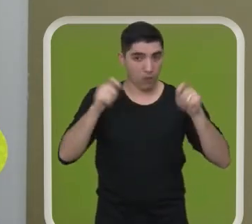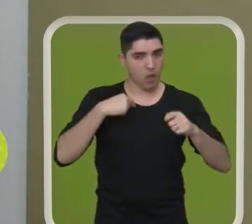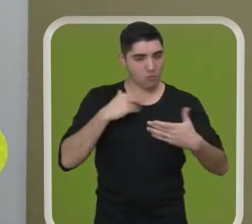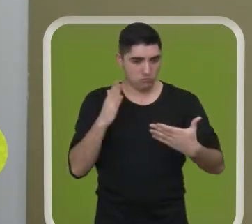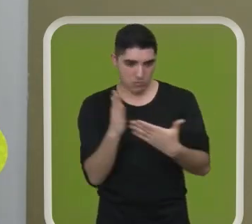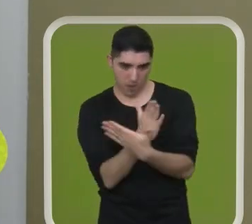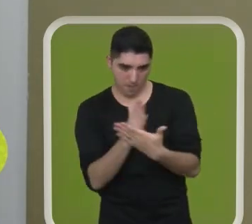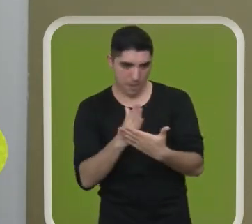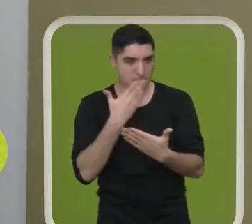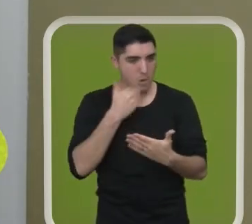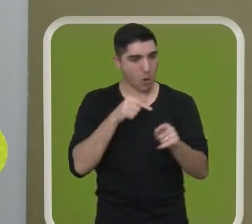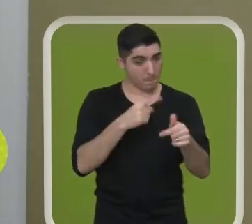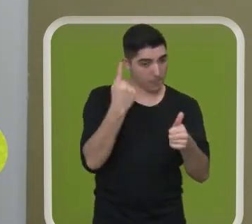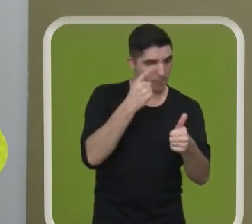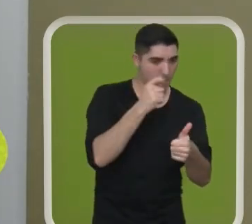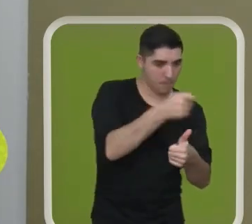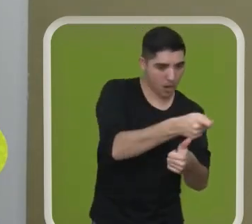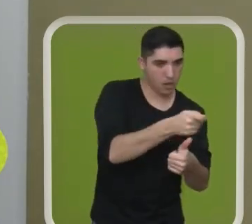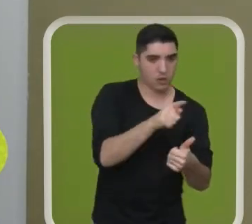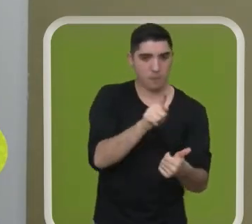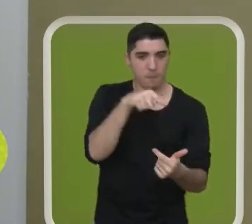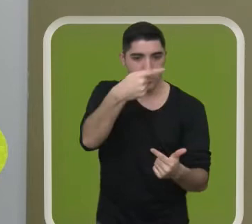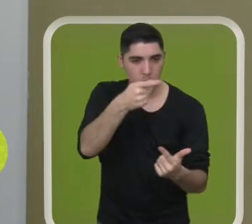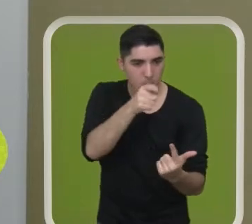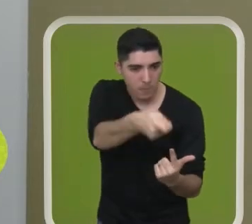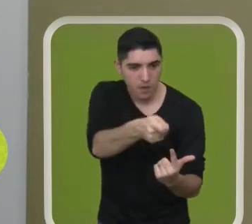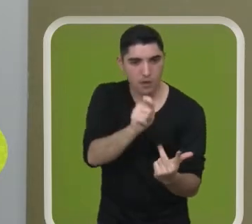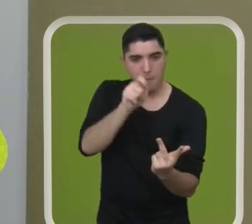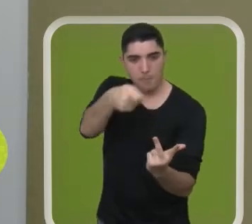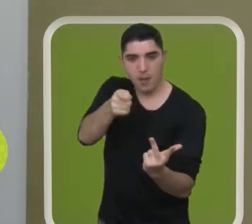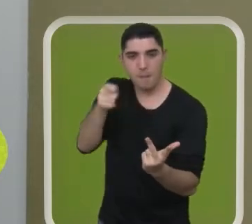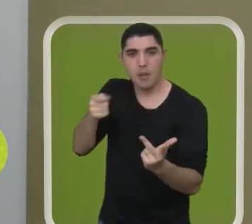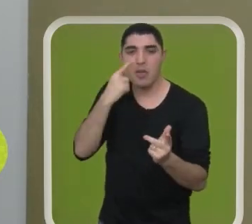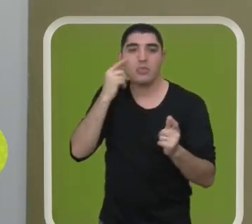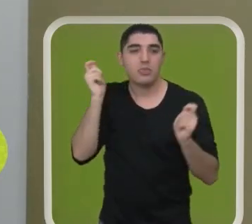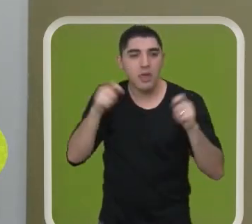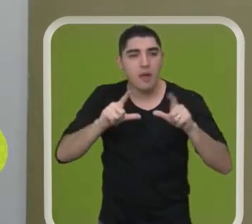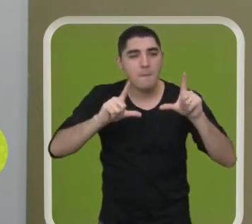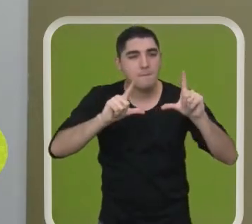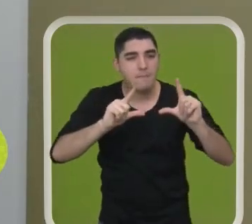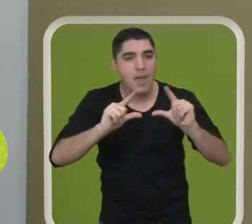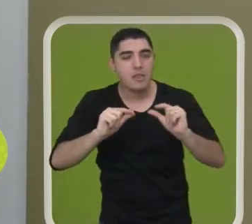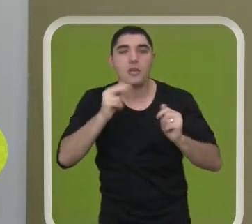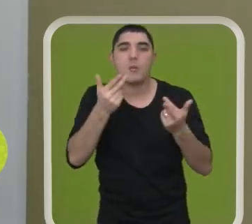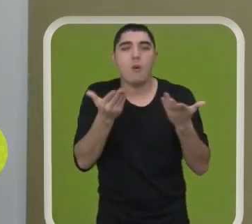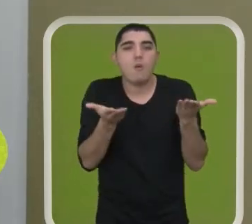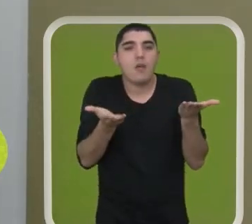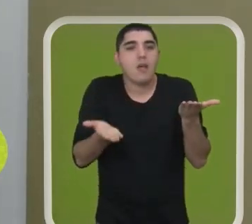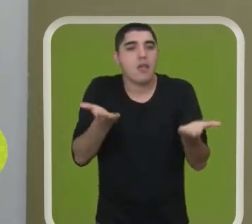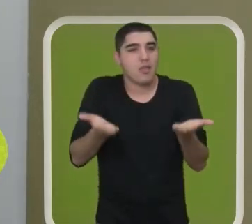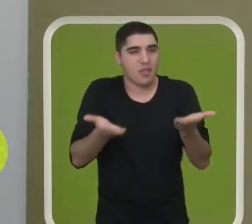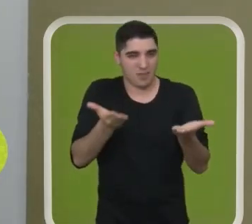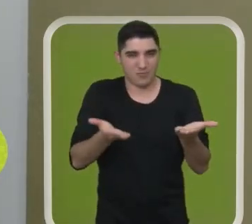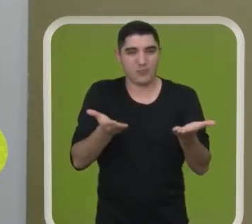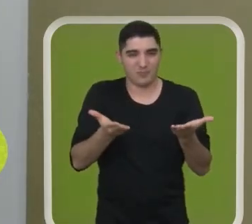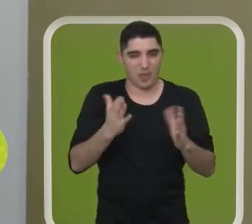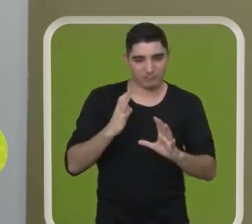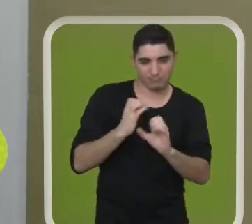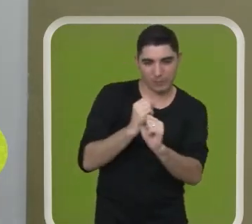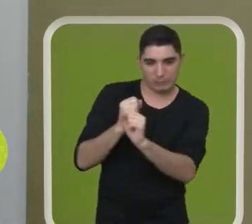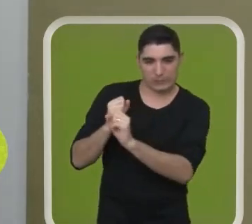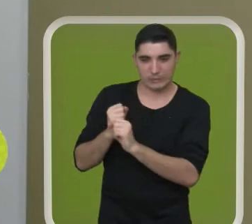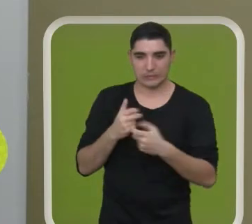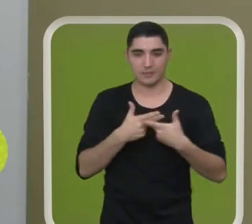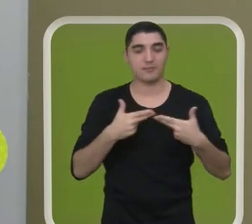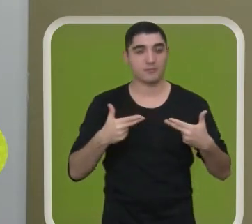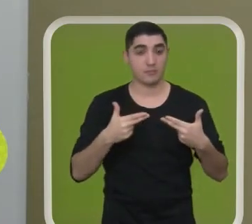esses processos e você cria uma forma de amortização desses processos, equilibrada, de uma forma que você não tenha. Por exemplo, a